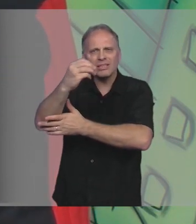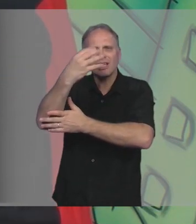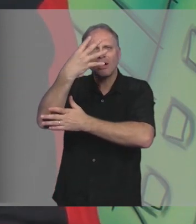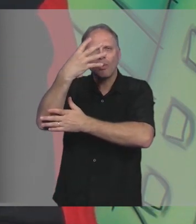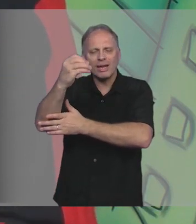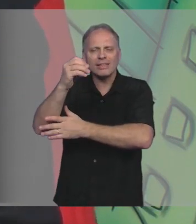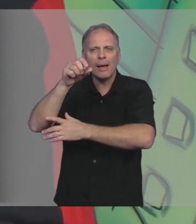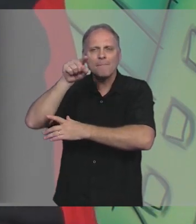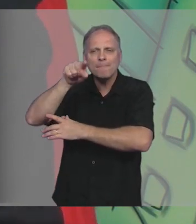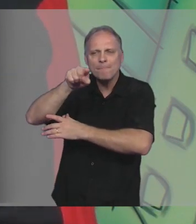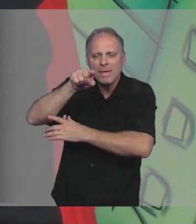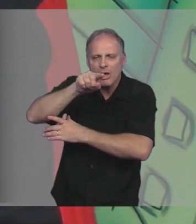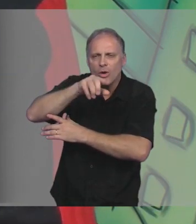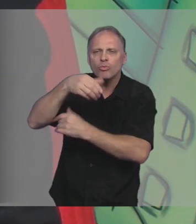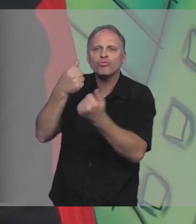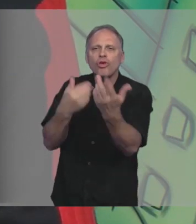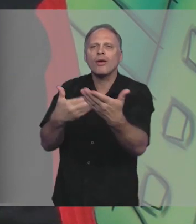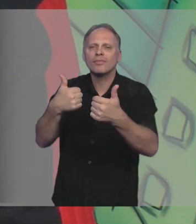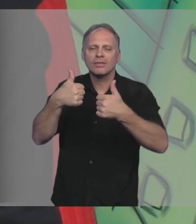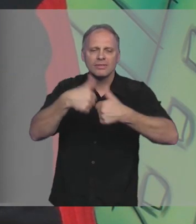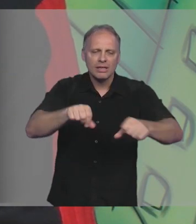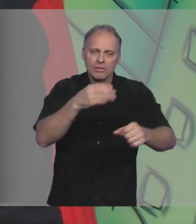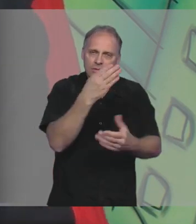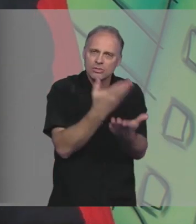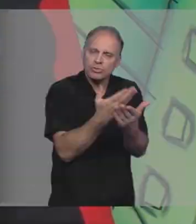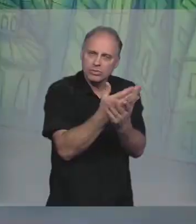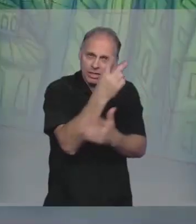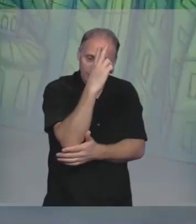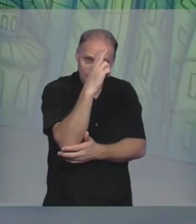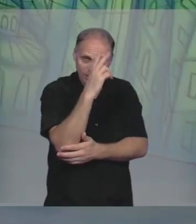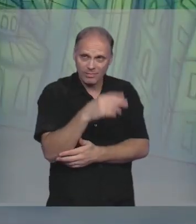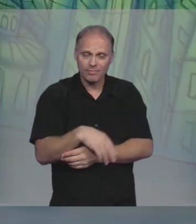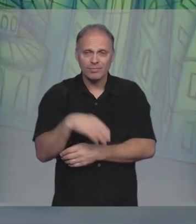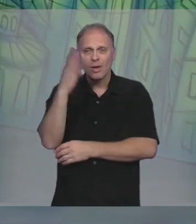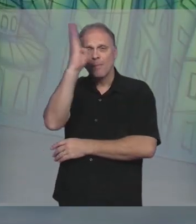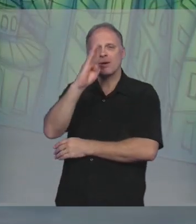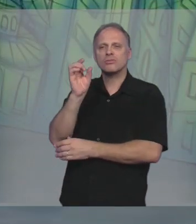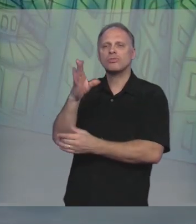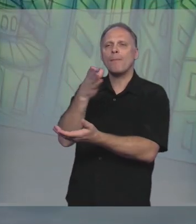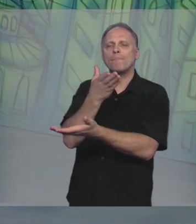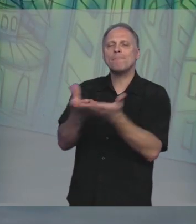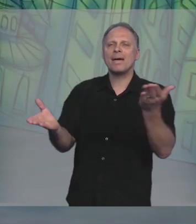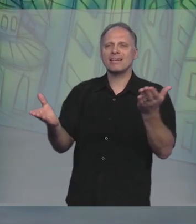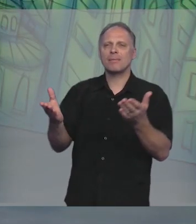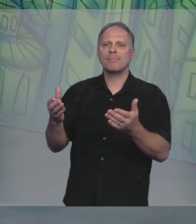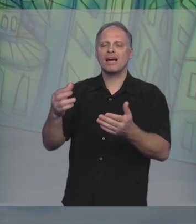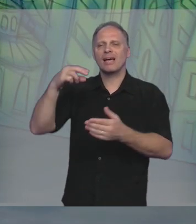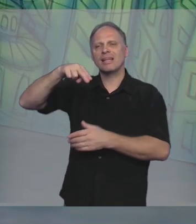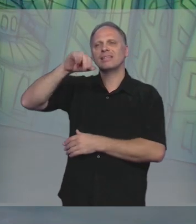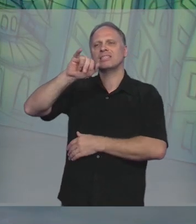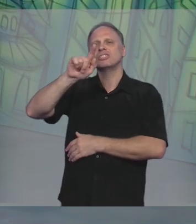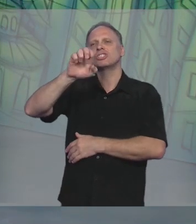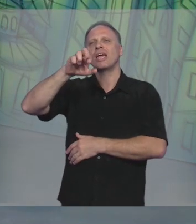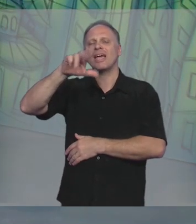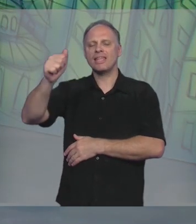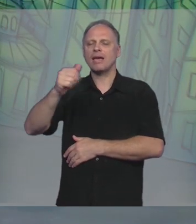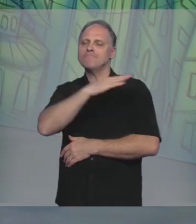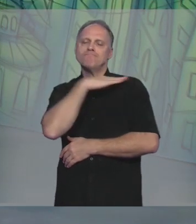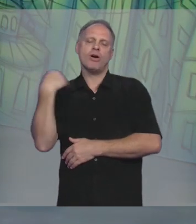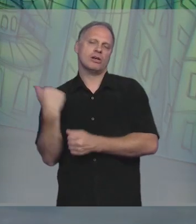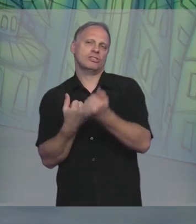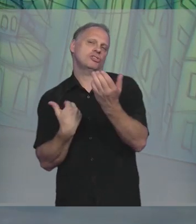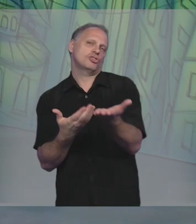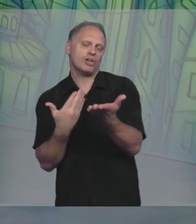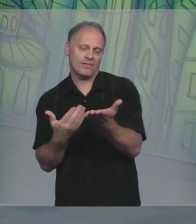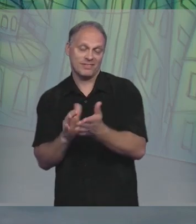mil jovens que deveriam estar no ensino médio. O Brasil só perde para a Nigéria no assassinato de jovens. Exatamente. Então,